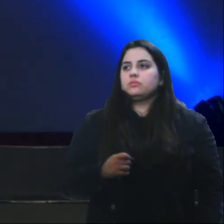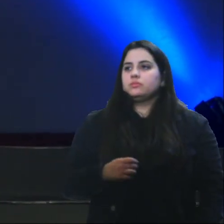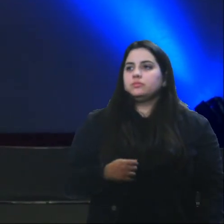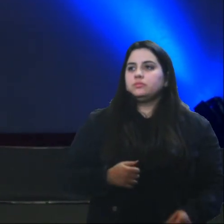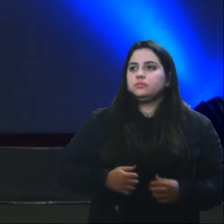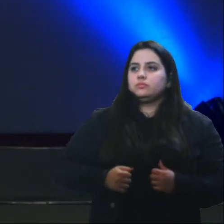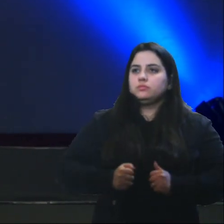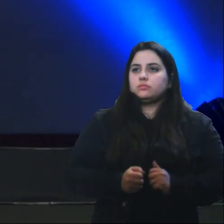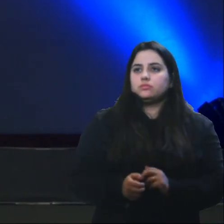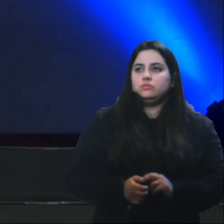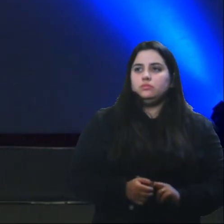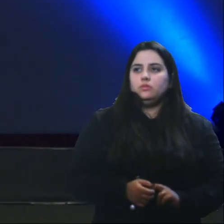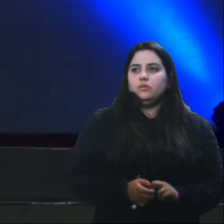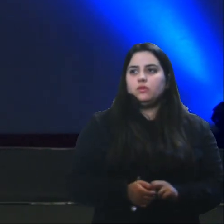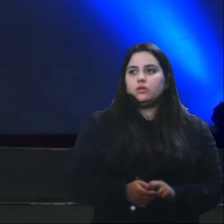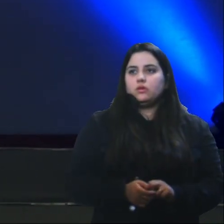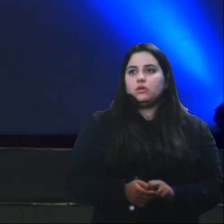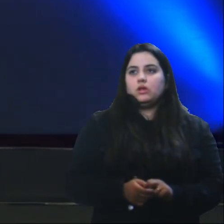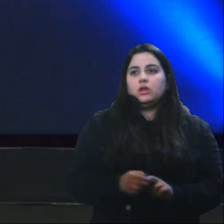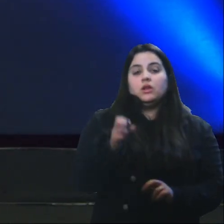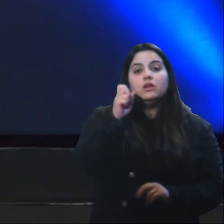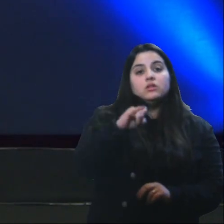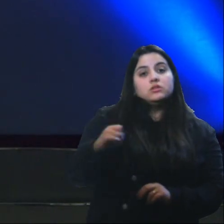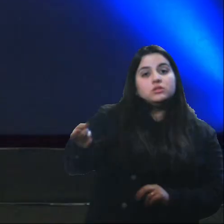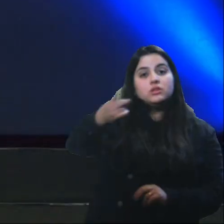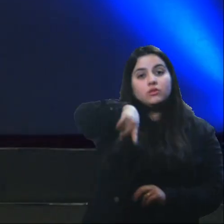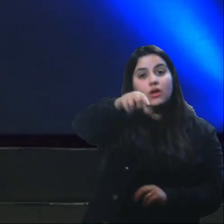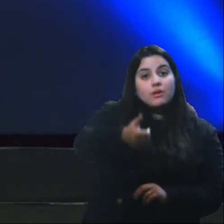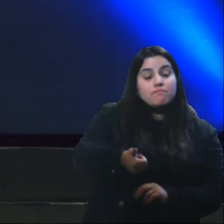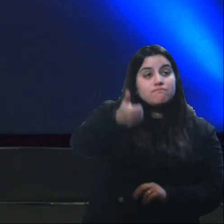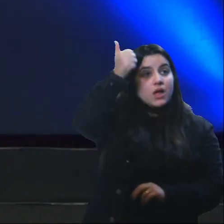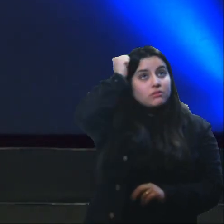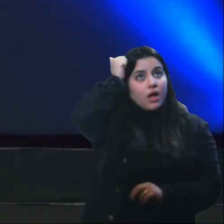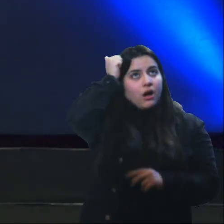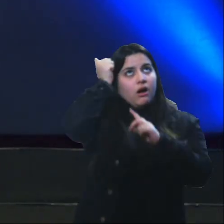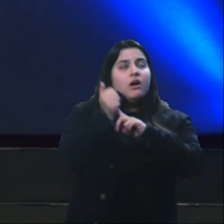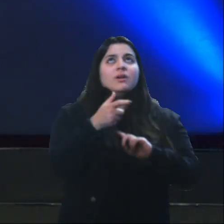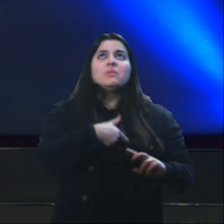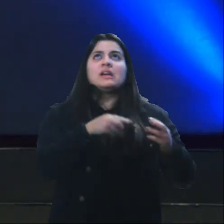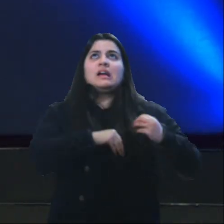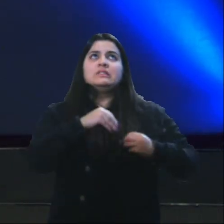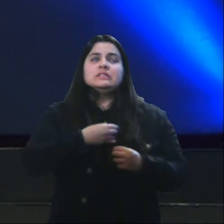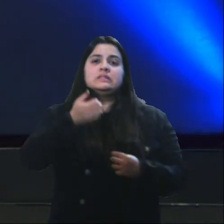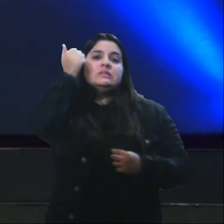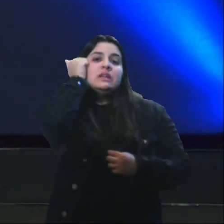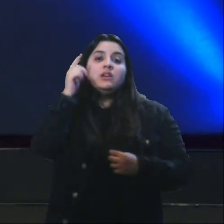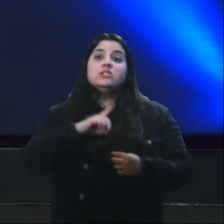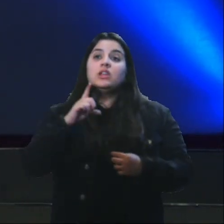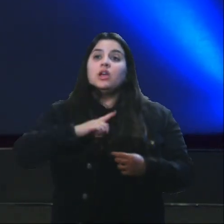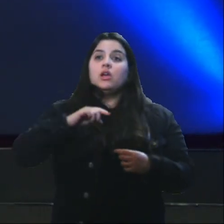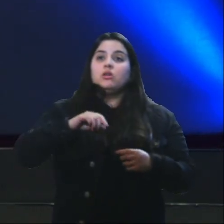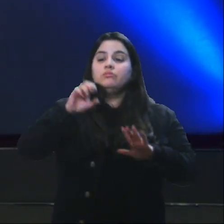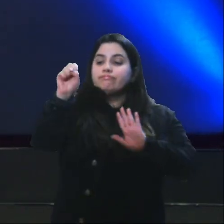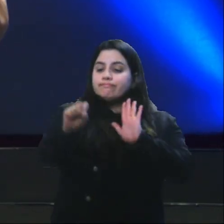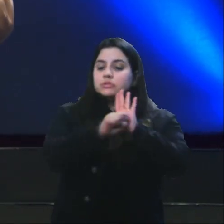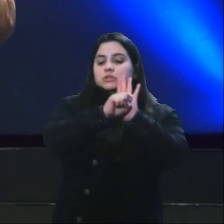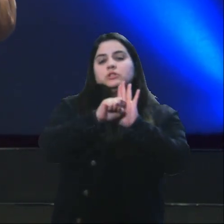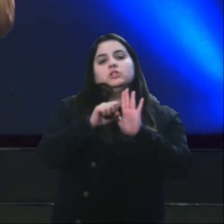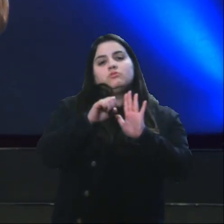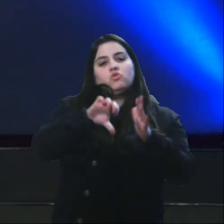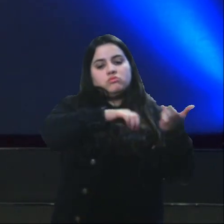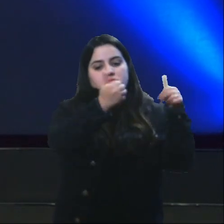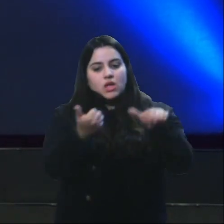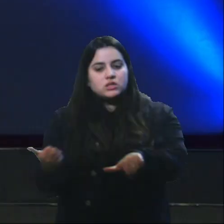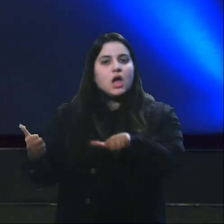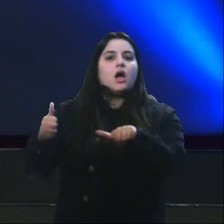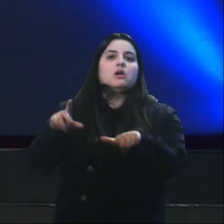Aqueles que se arrependerem dos seus pecados, serem batizados por Jesus no Espírito Santo, nas águas,